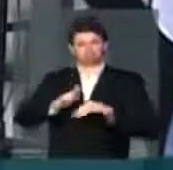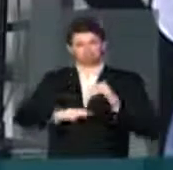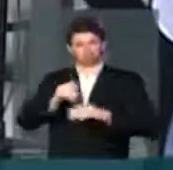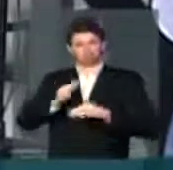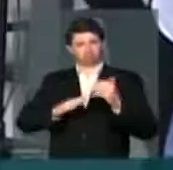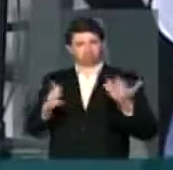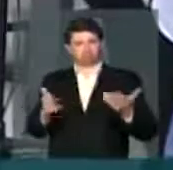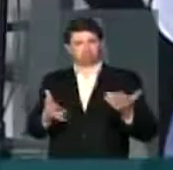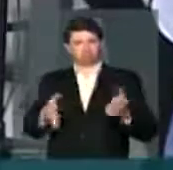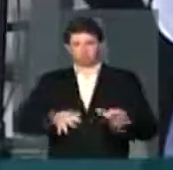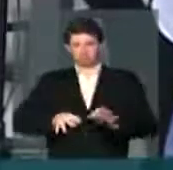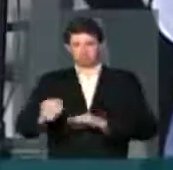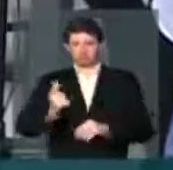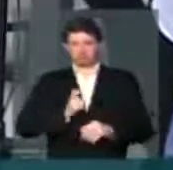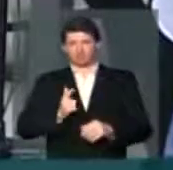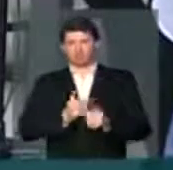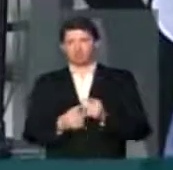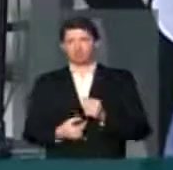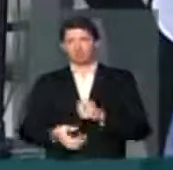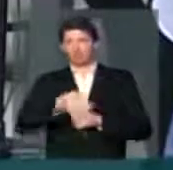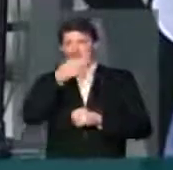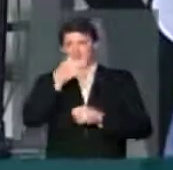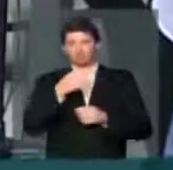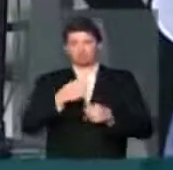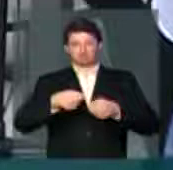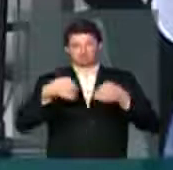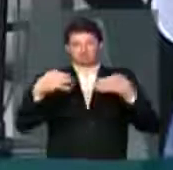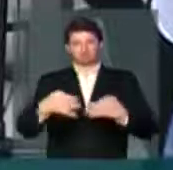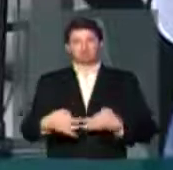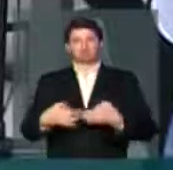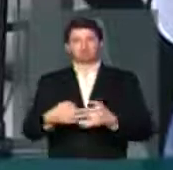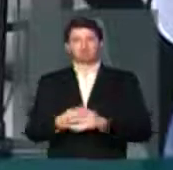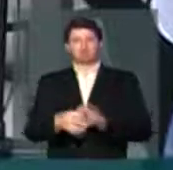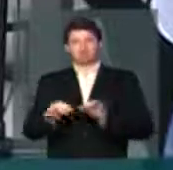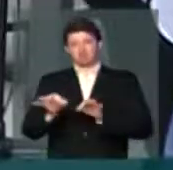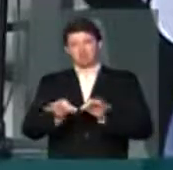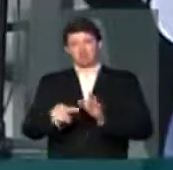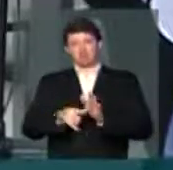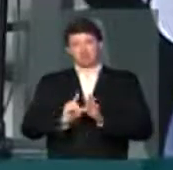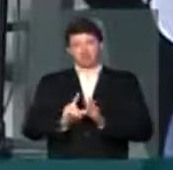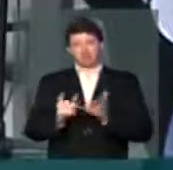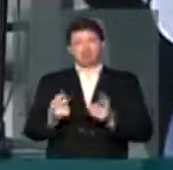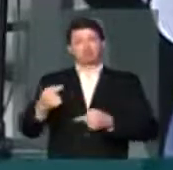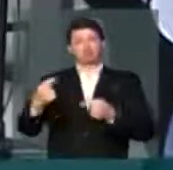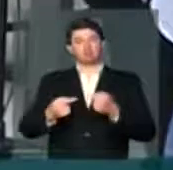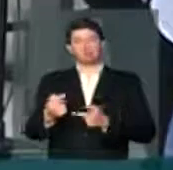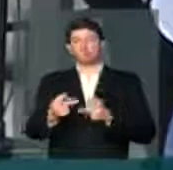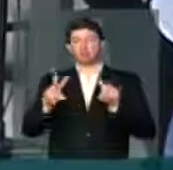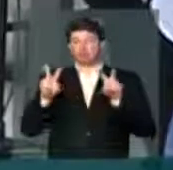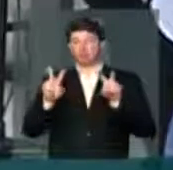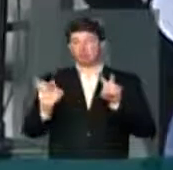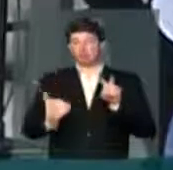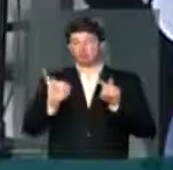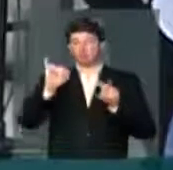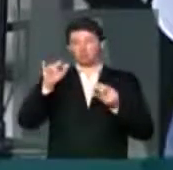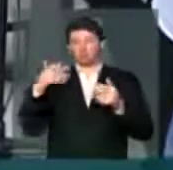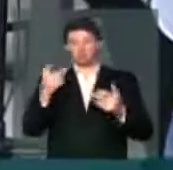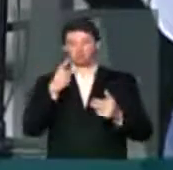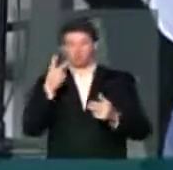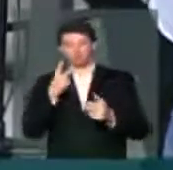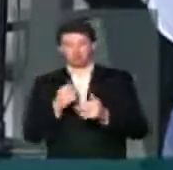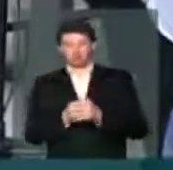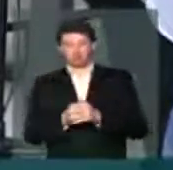eficaz, preparado, com seus argumentos em dia, debatendo assuntos importantes. E quando Vossa Excelência cita a questão